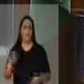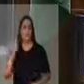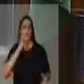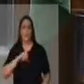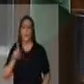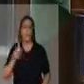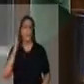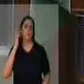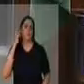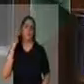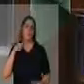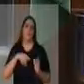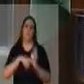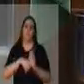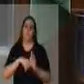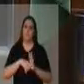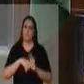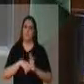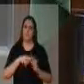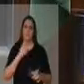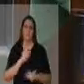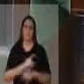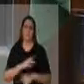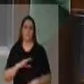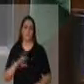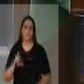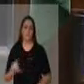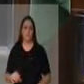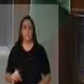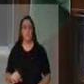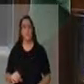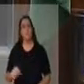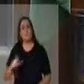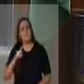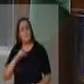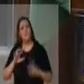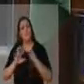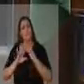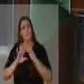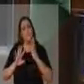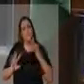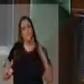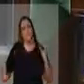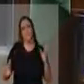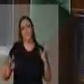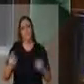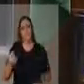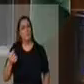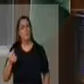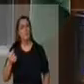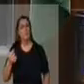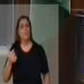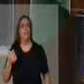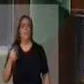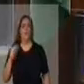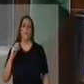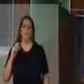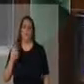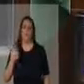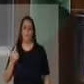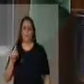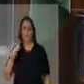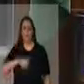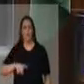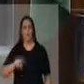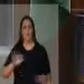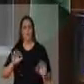ao combate, ao tratamento da doença, que demora muito, a fila é muito grande, são poucos aceleradores lineares que nós temos, são